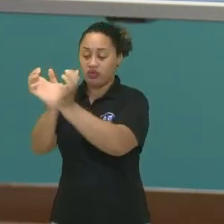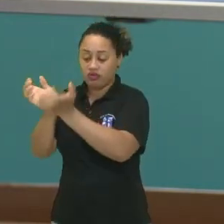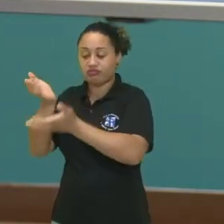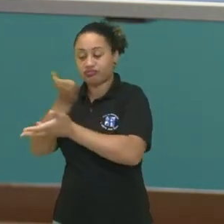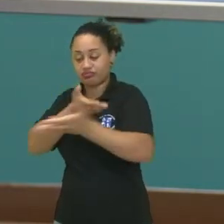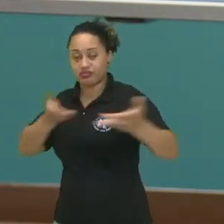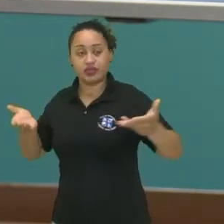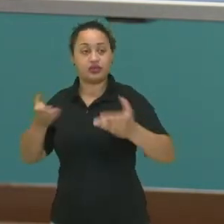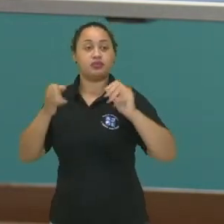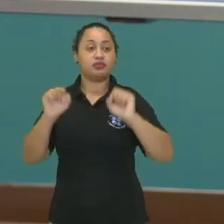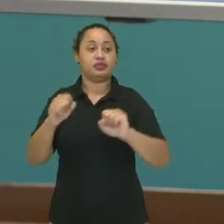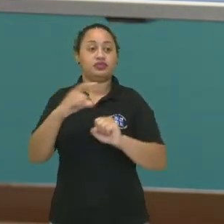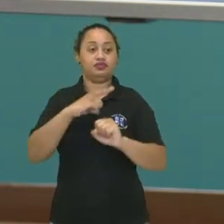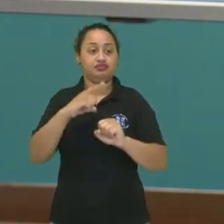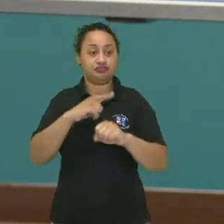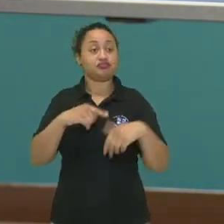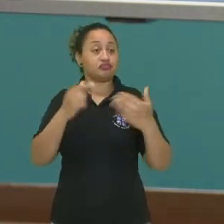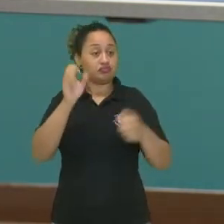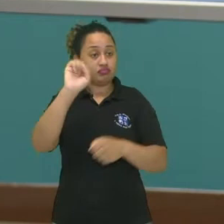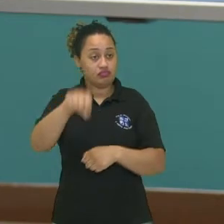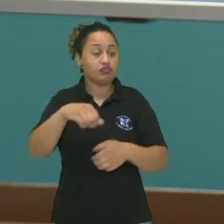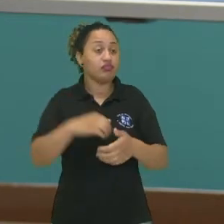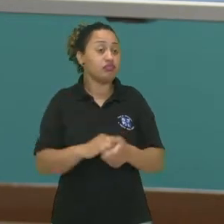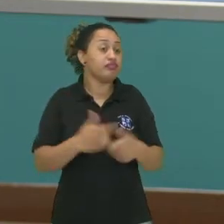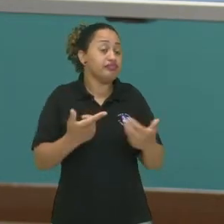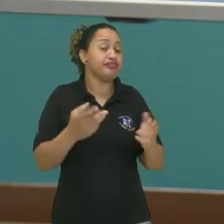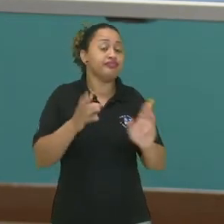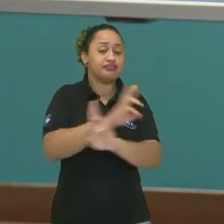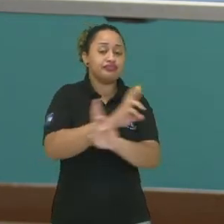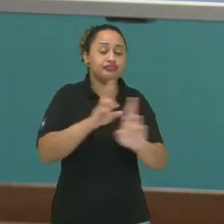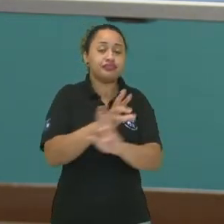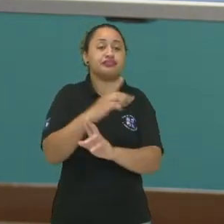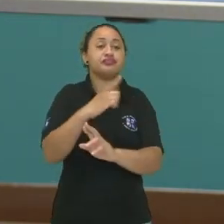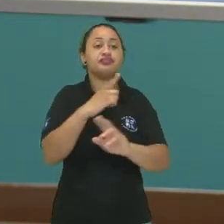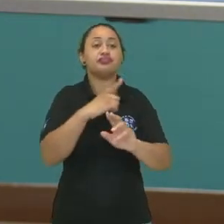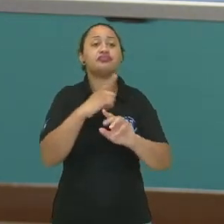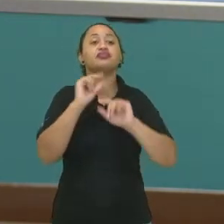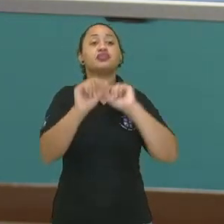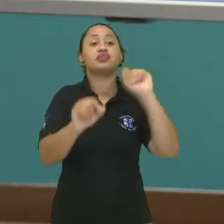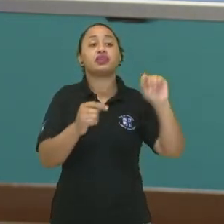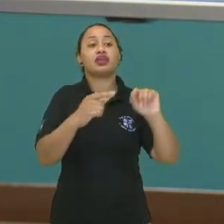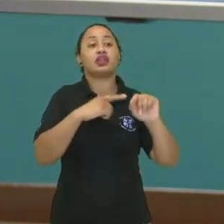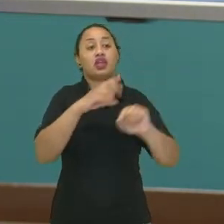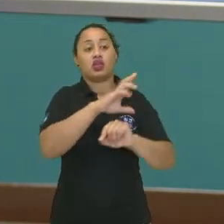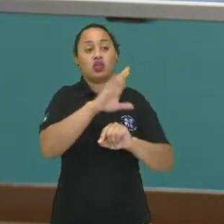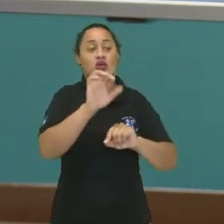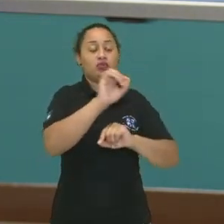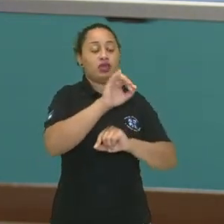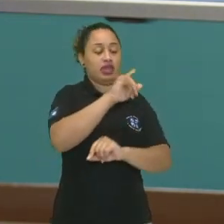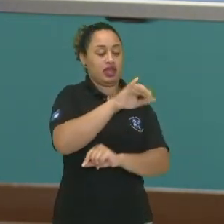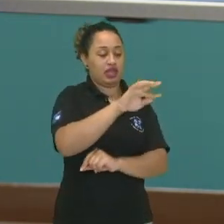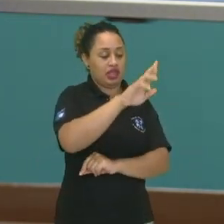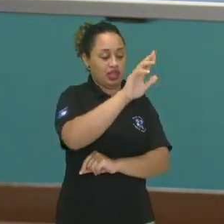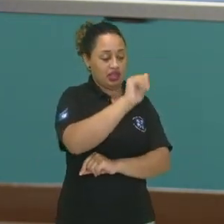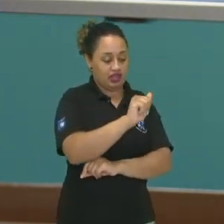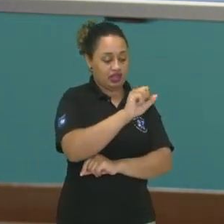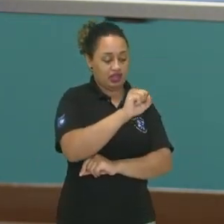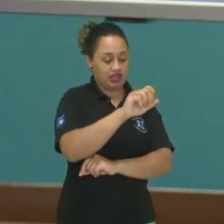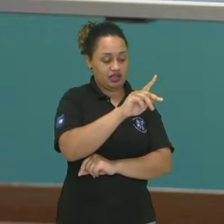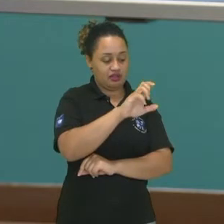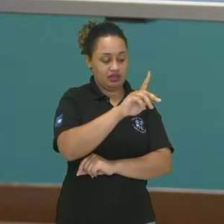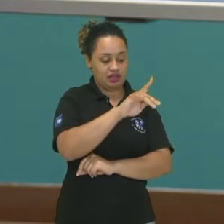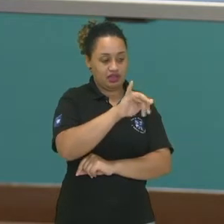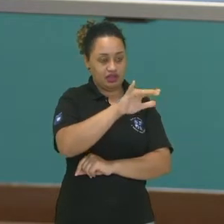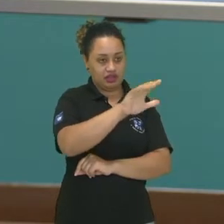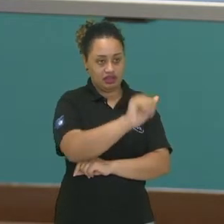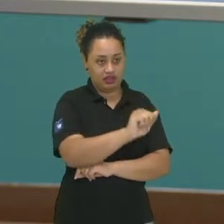espécies diferentes. Isso mesmo. E essas relações ecológicas, elas são chamadas de intraespecífica,